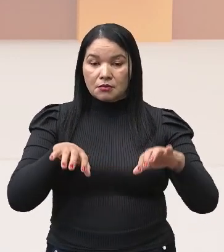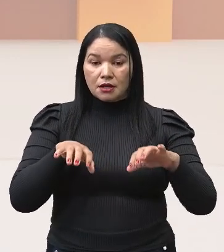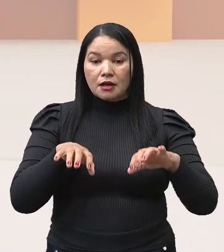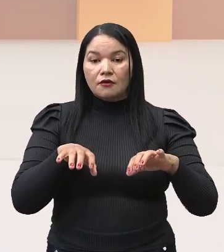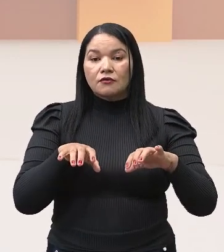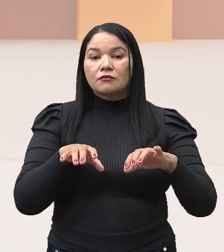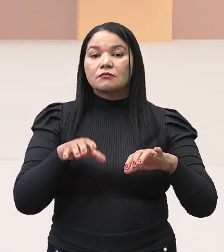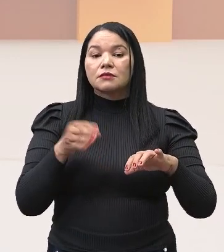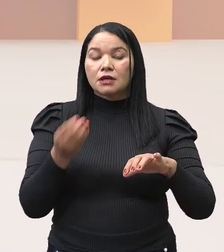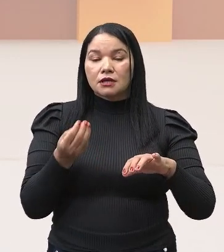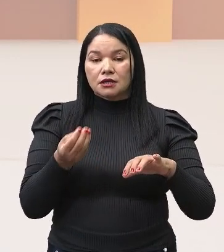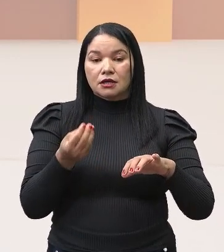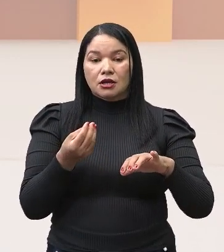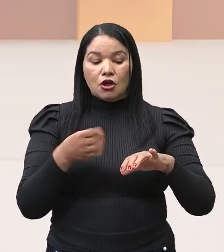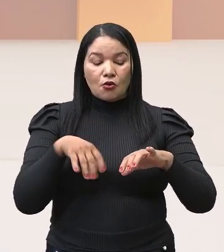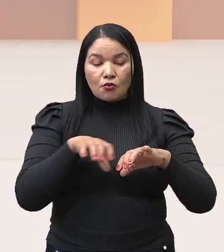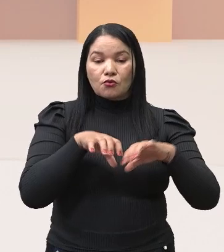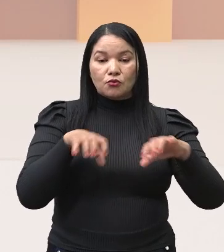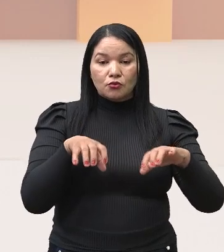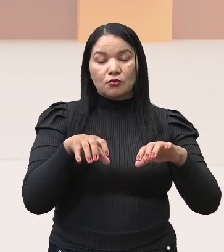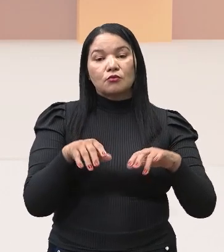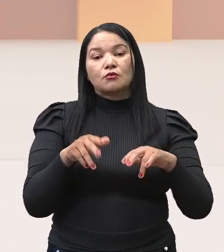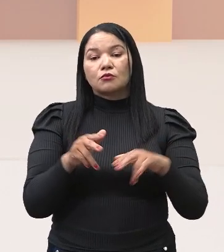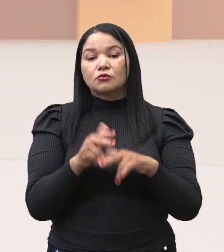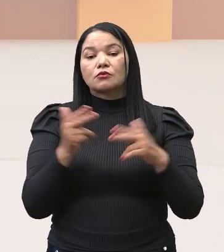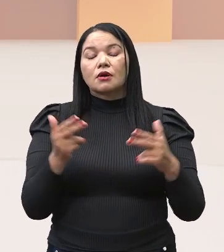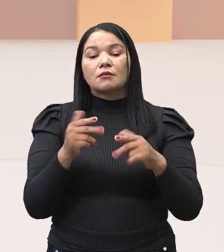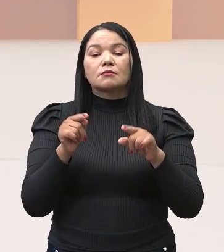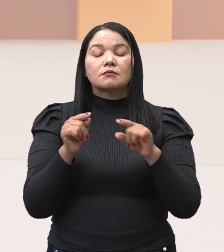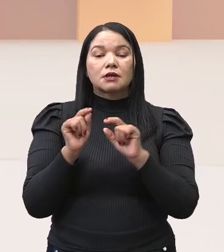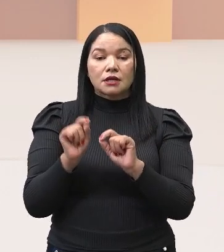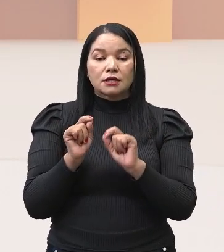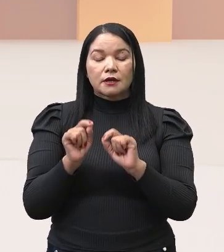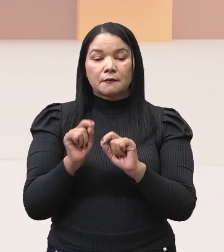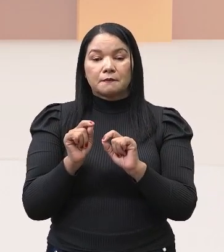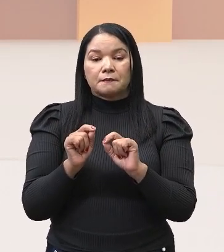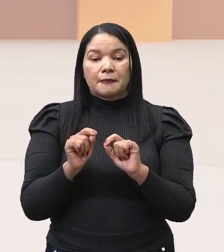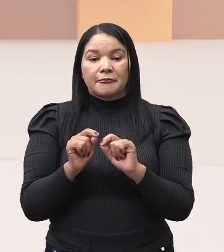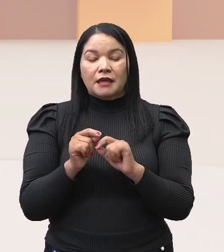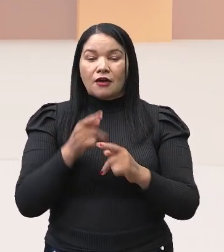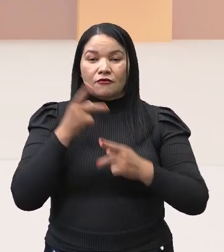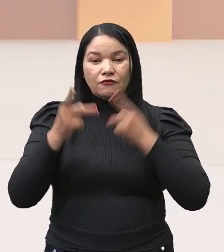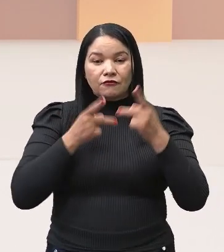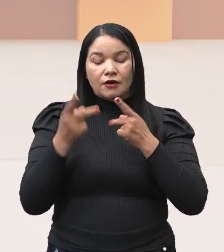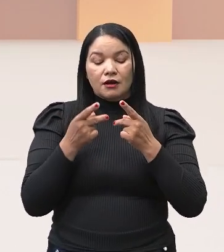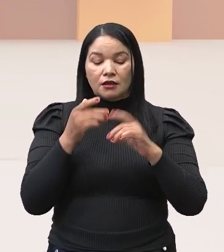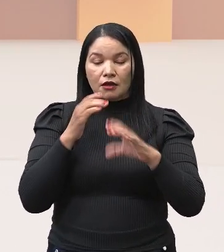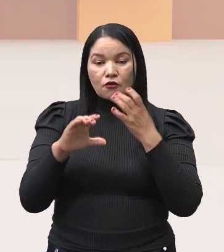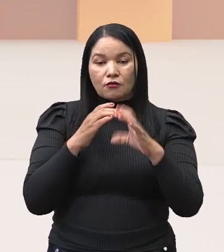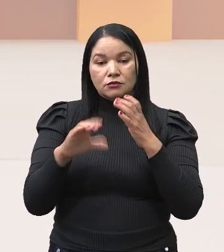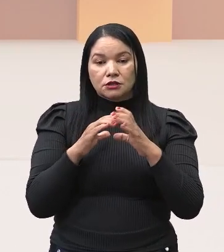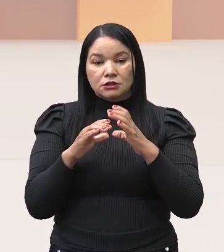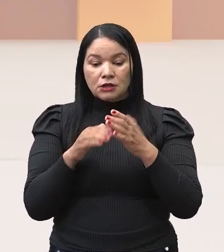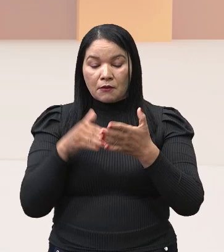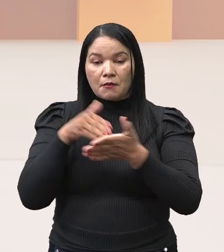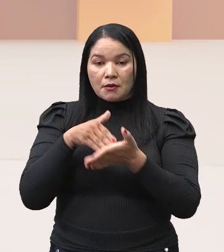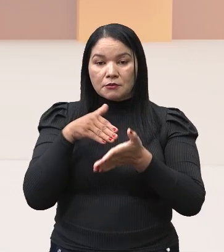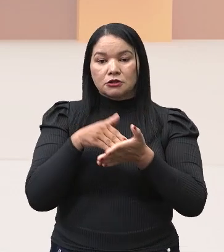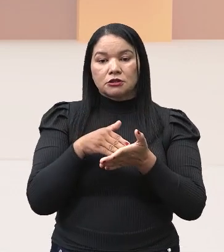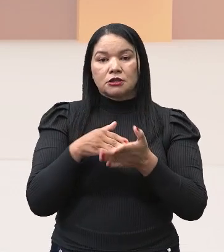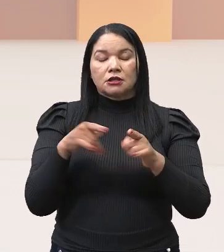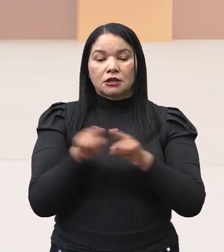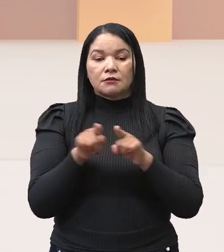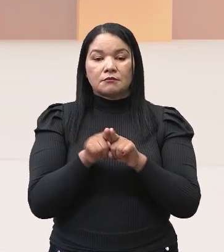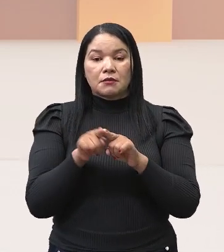as diferentes etnias justamente para impedir essa fala, essa comunicação. E eles eram